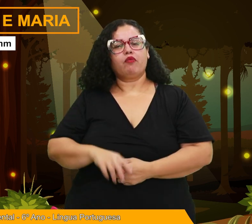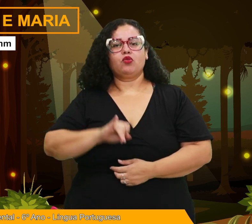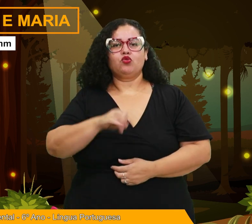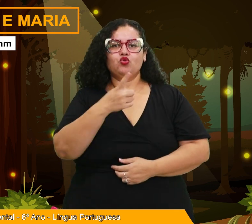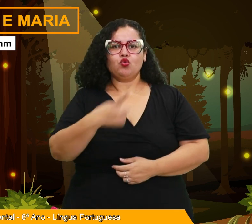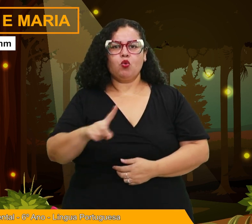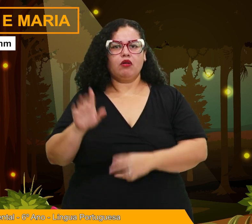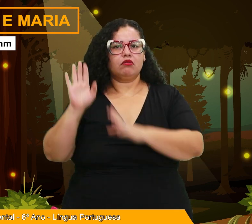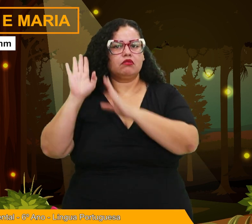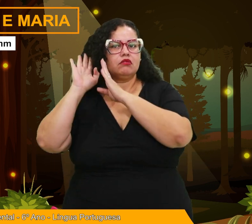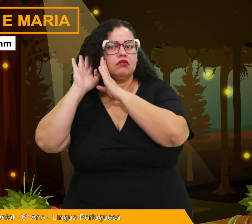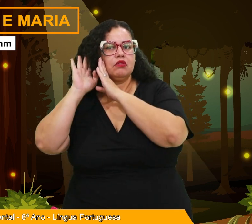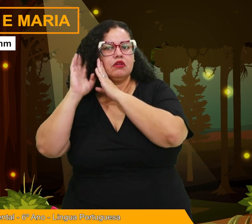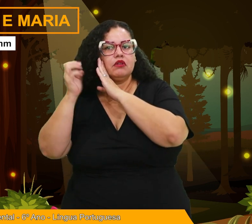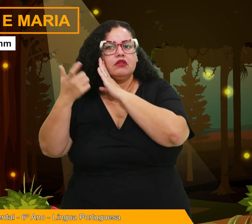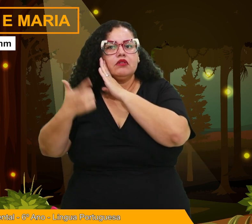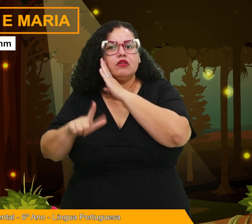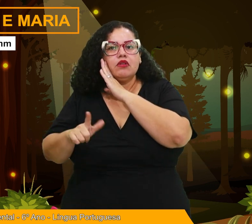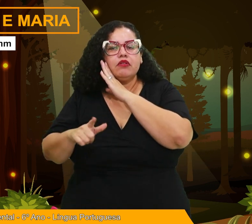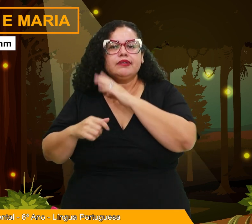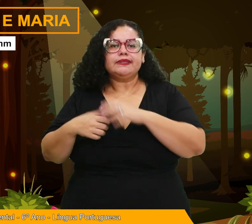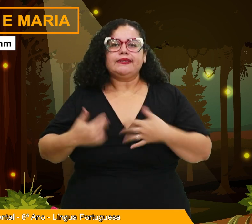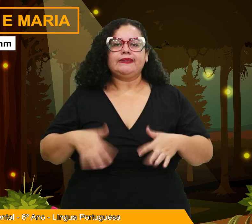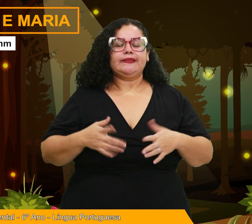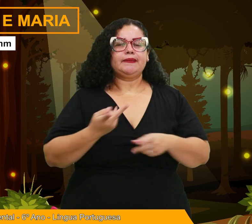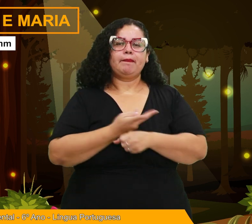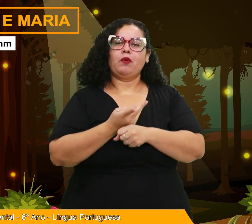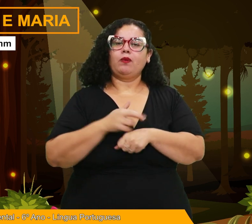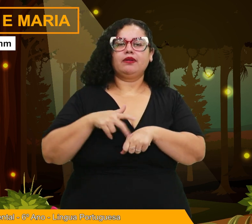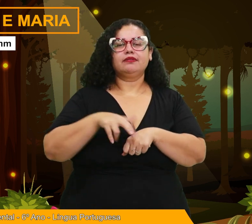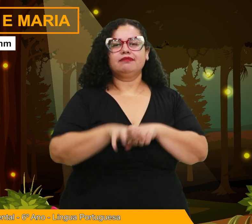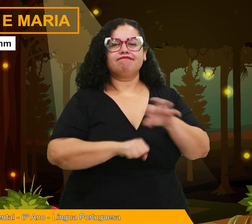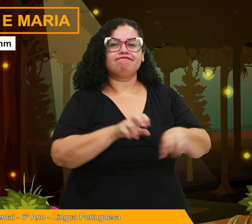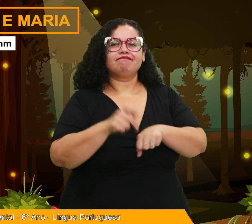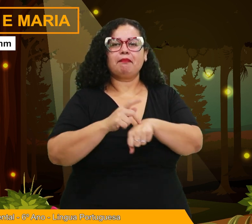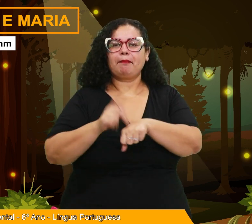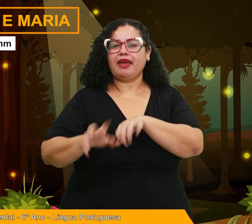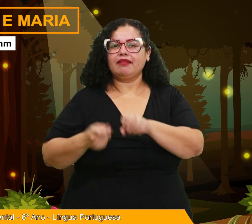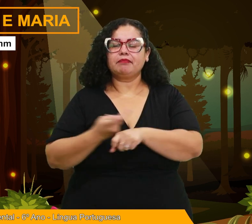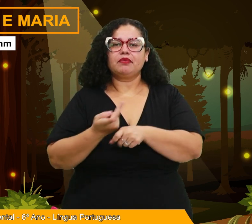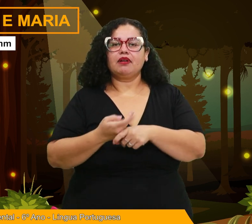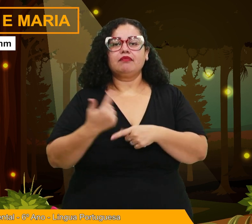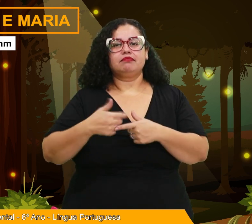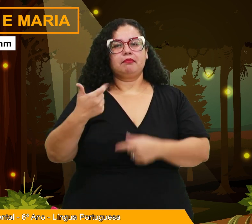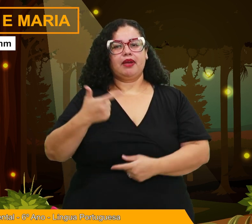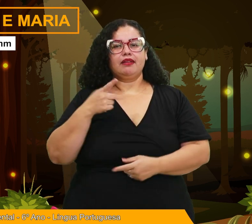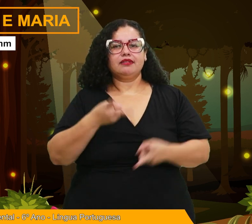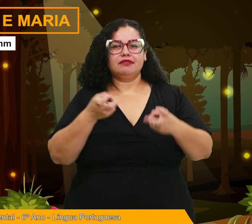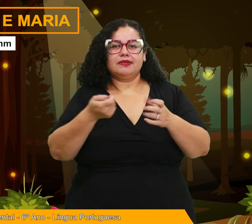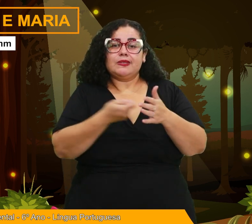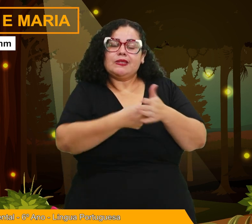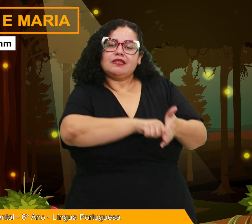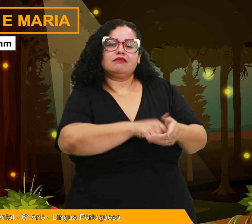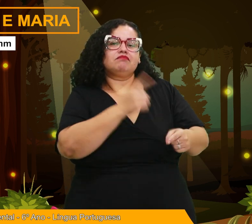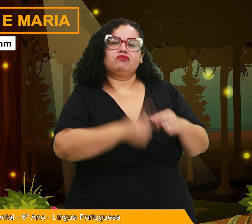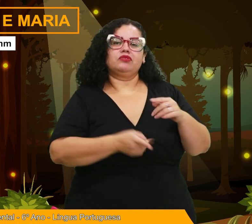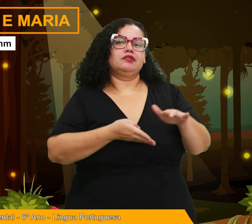João, que tudo escutara, quis sair à procura de outras pedrinhas, mas não pôde, pois a madrasta trancara a